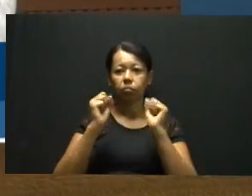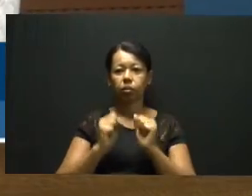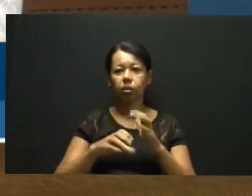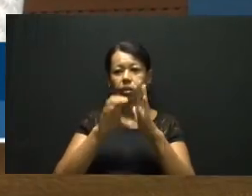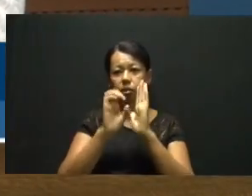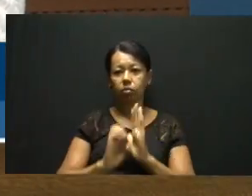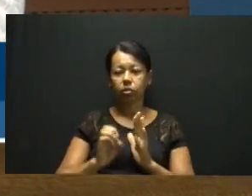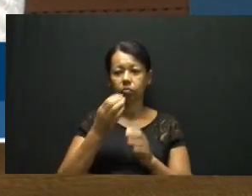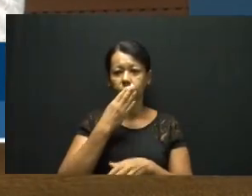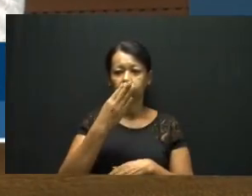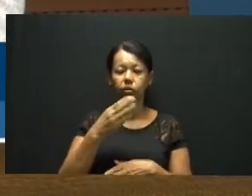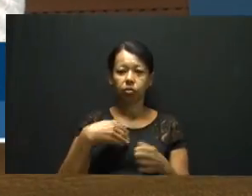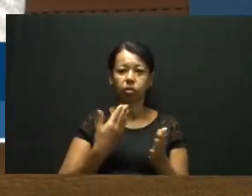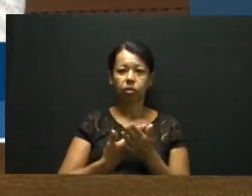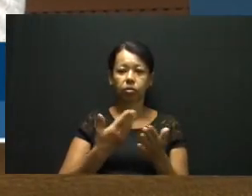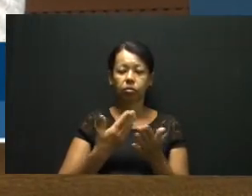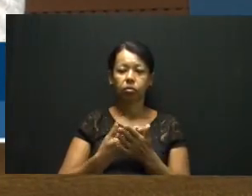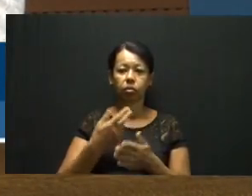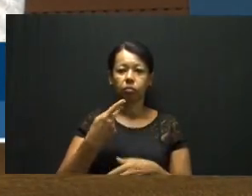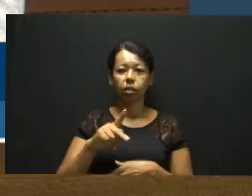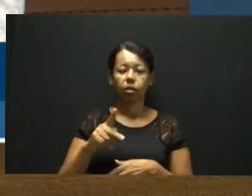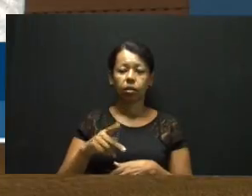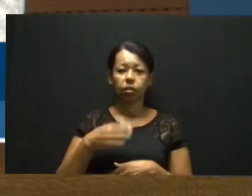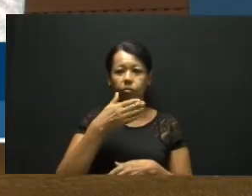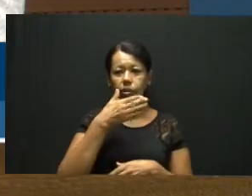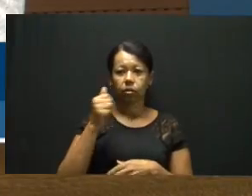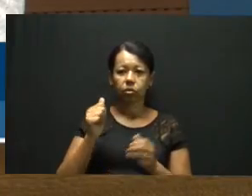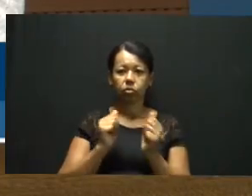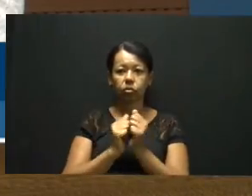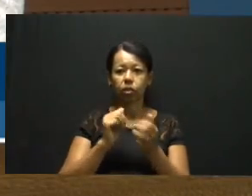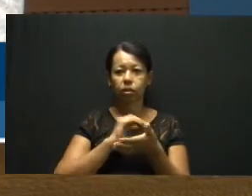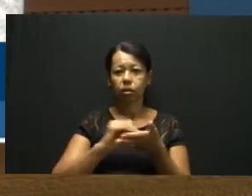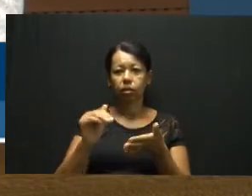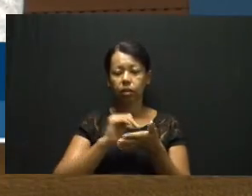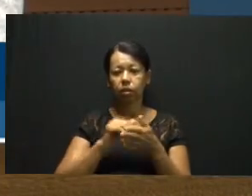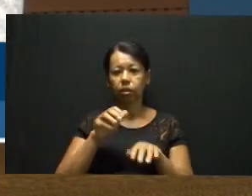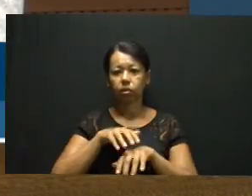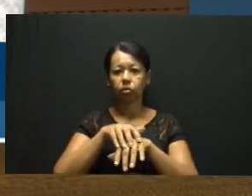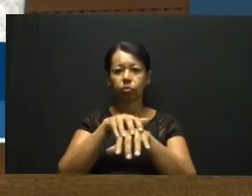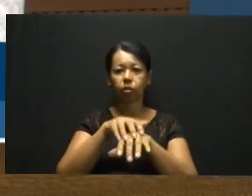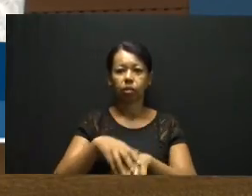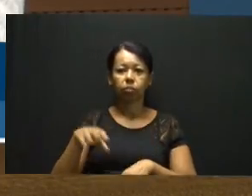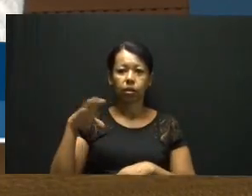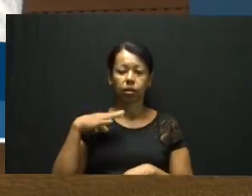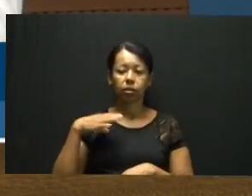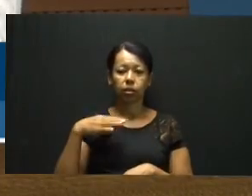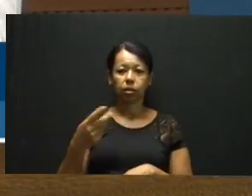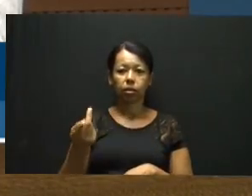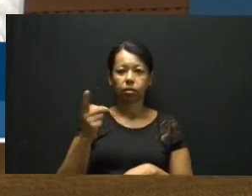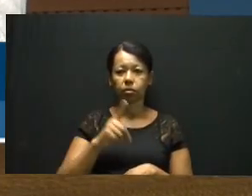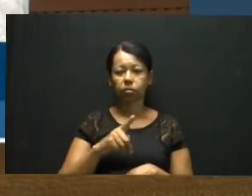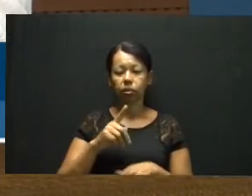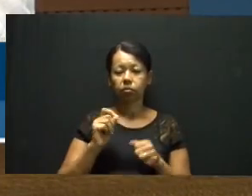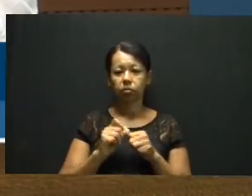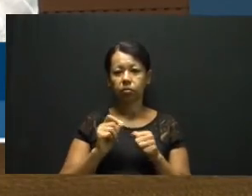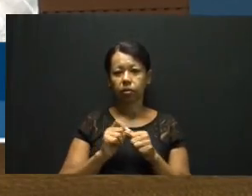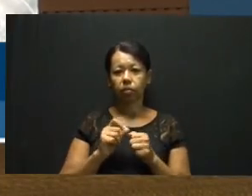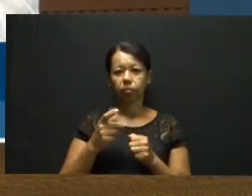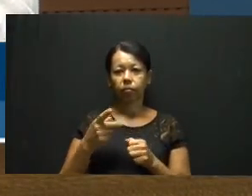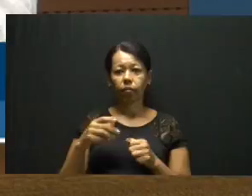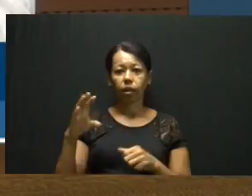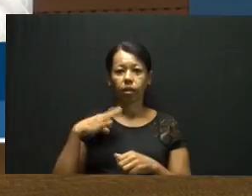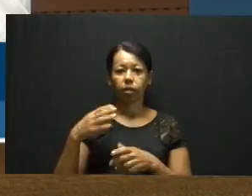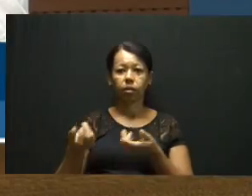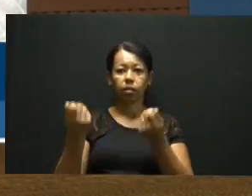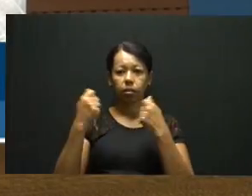Executivo, solicitando estudos no sentido de viabilizar, junto à Secretaria de Turismo do município, as ações necessárias para o município